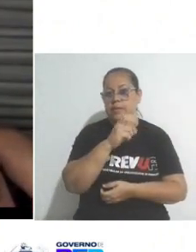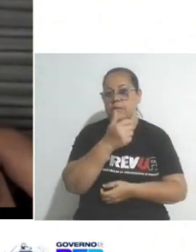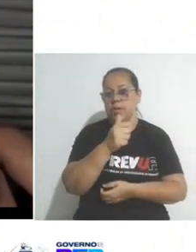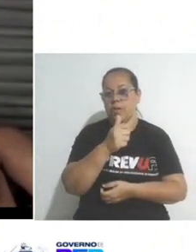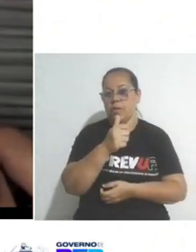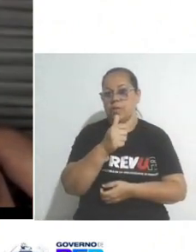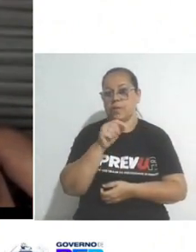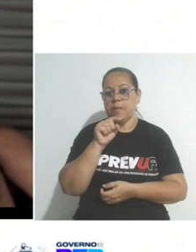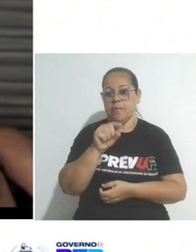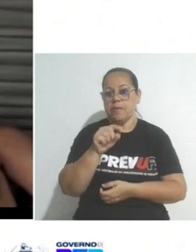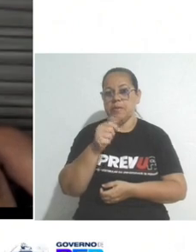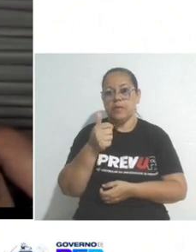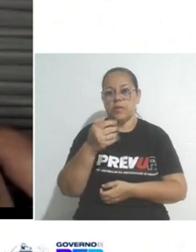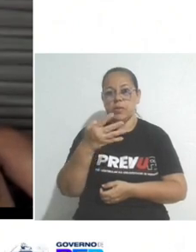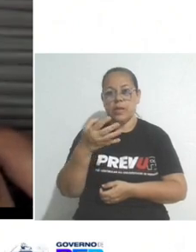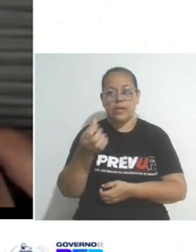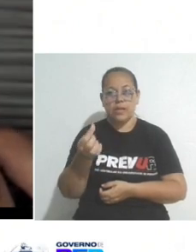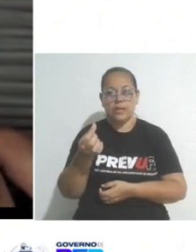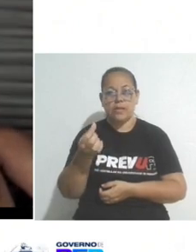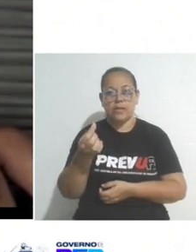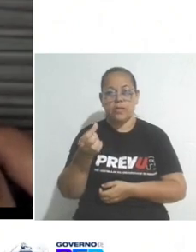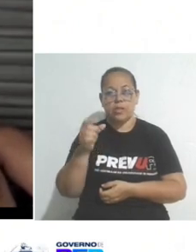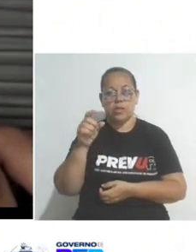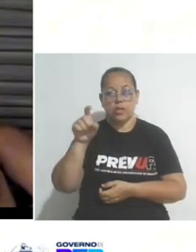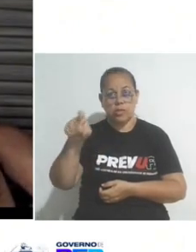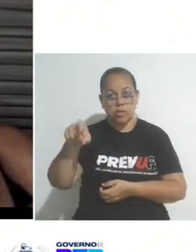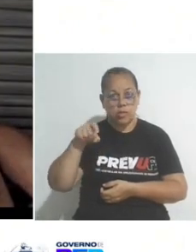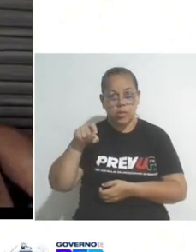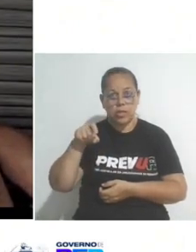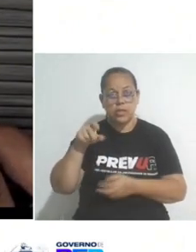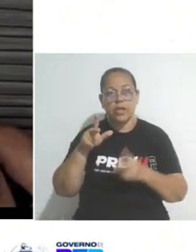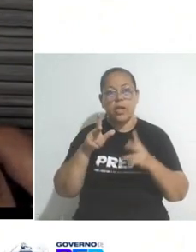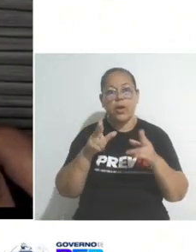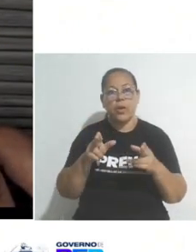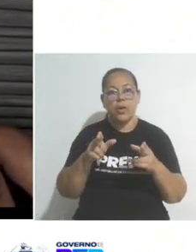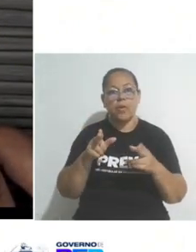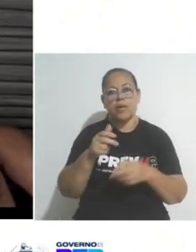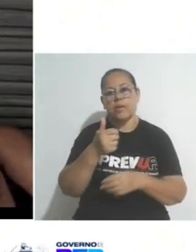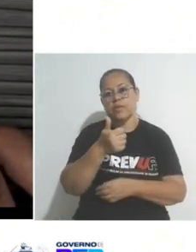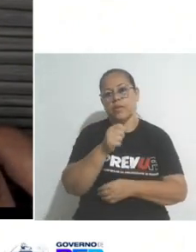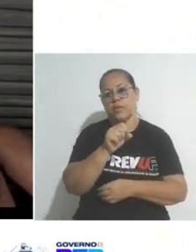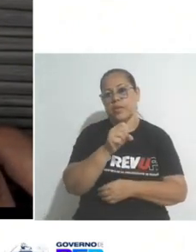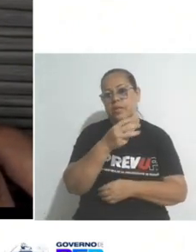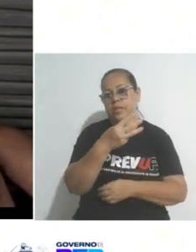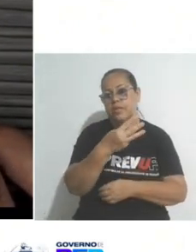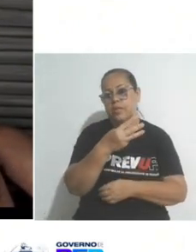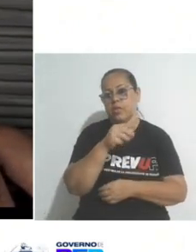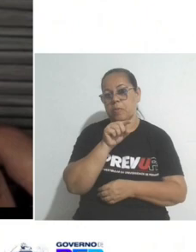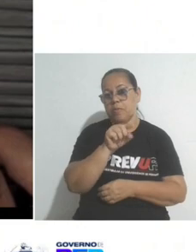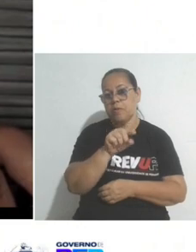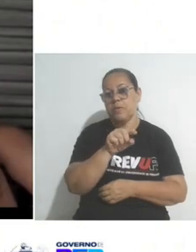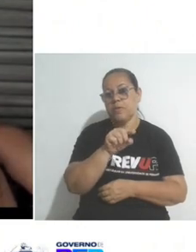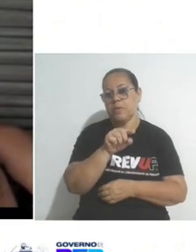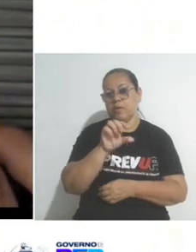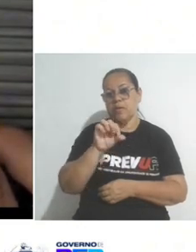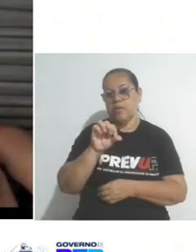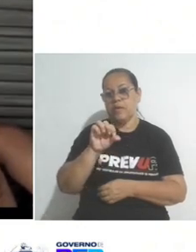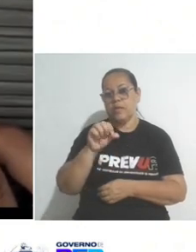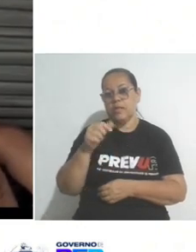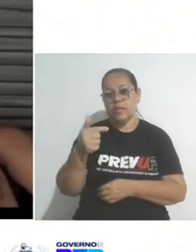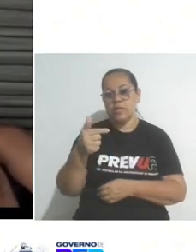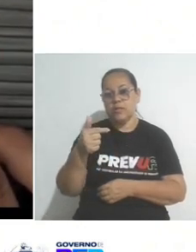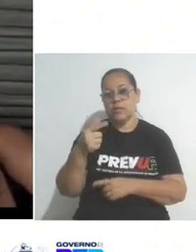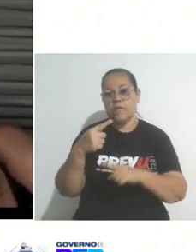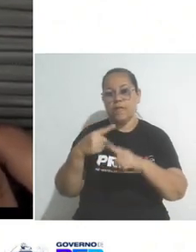146 x igual a 183 mil 92